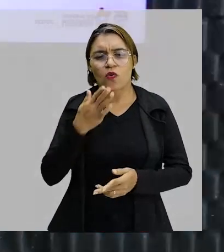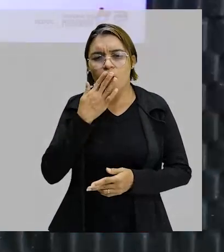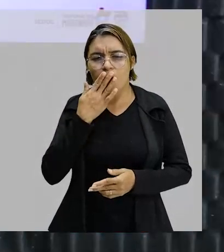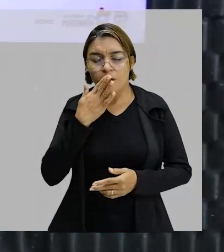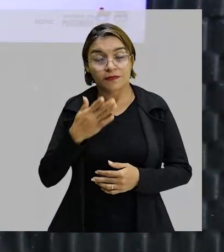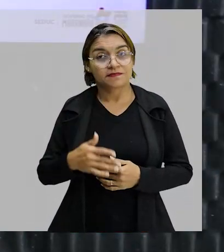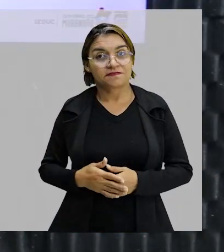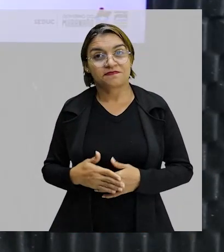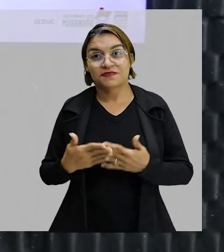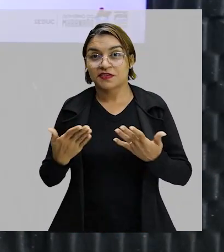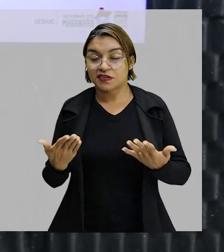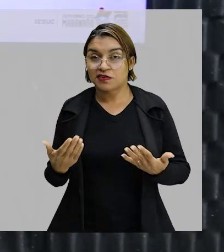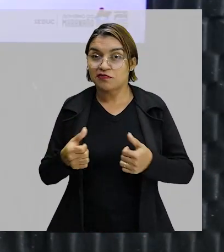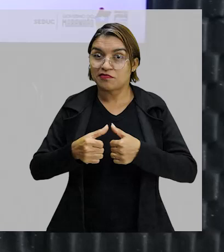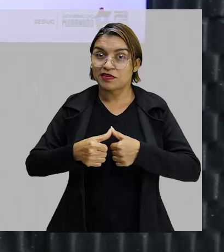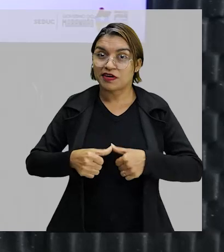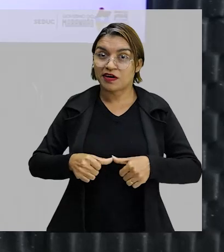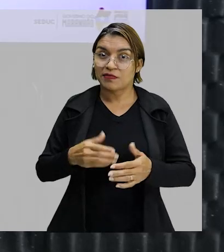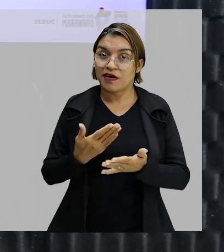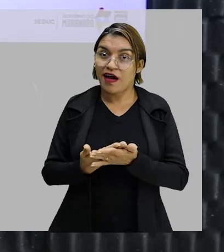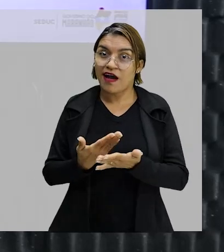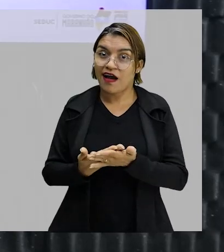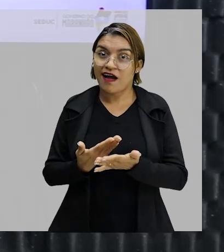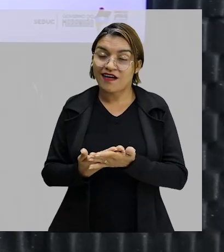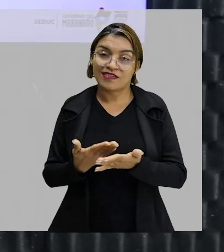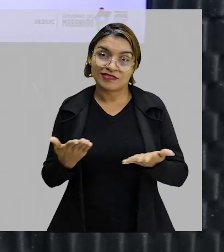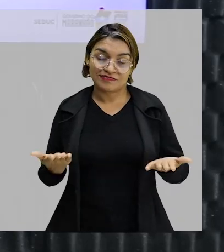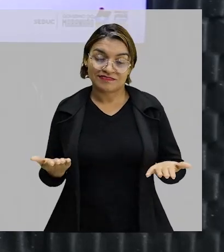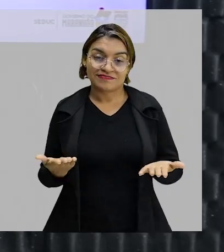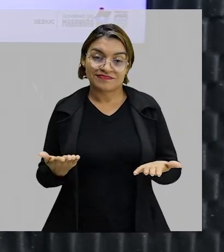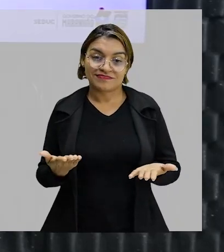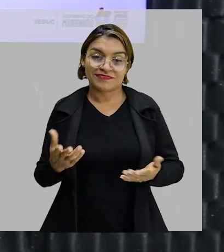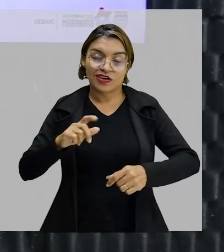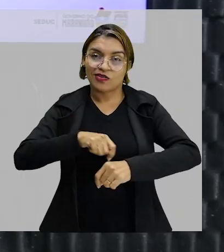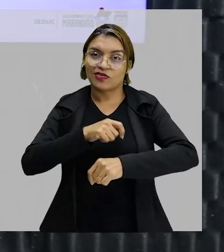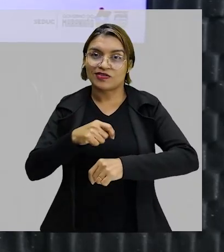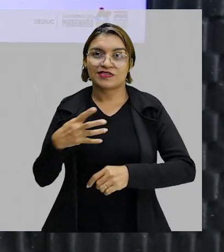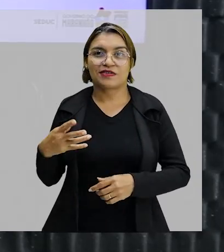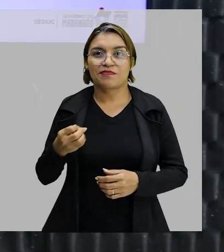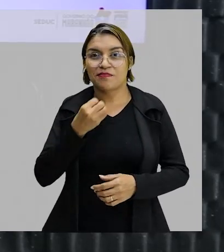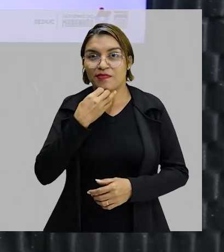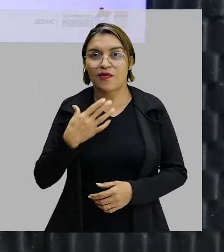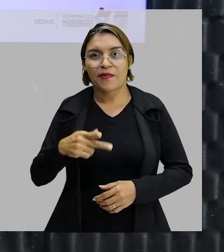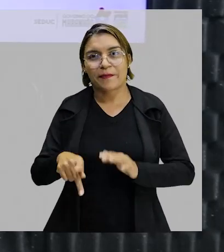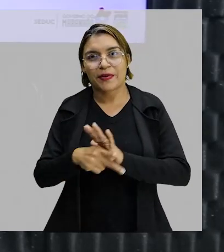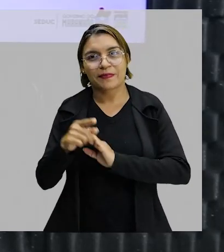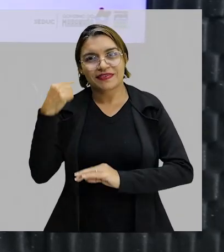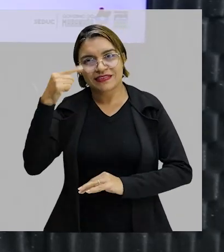Então, ficamos por aqui com essa gastronomia bonita da Espanha. Hasta luego!